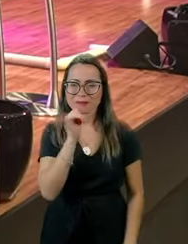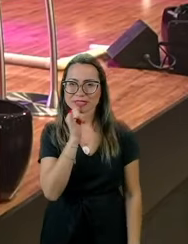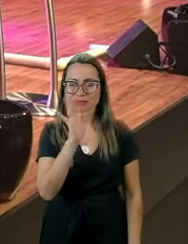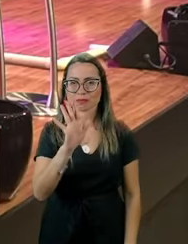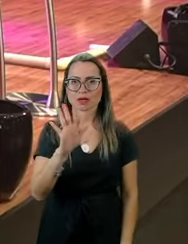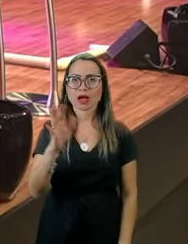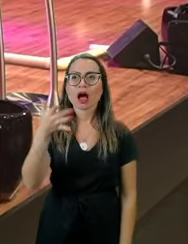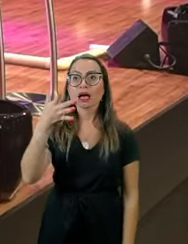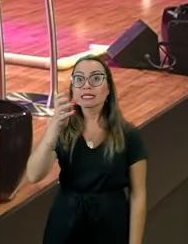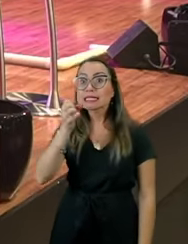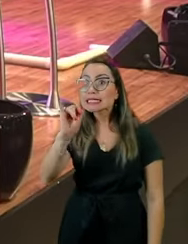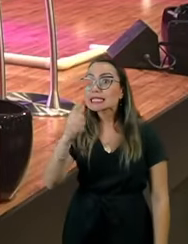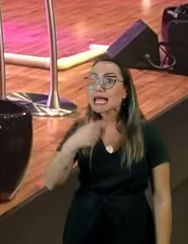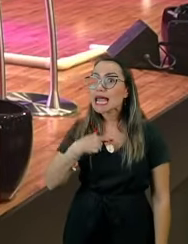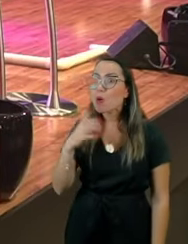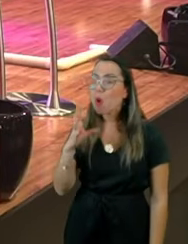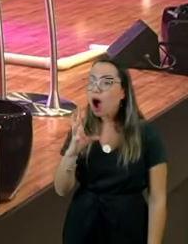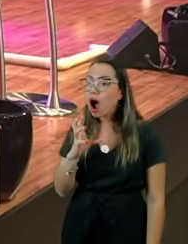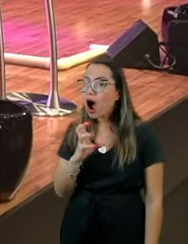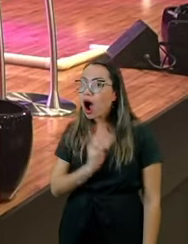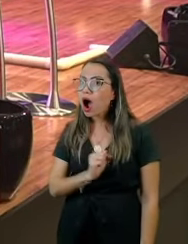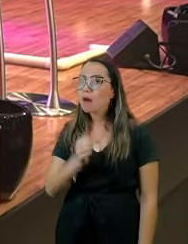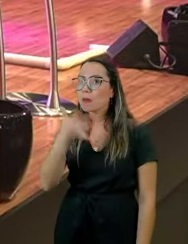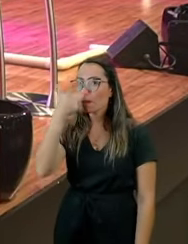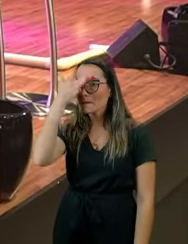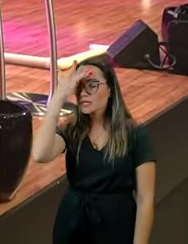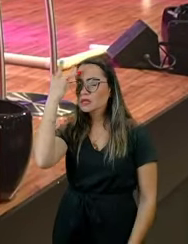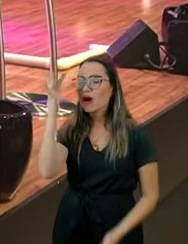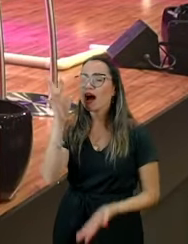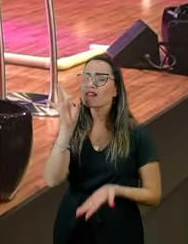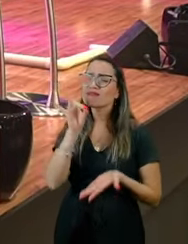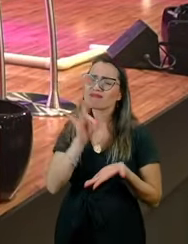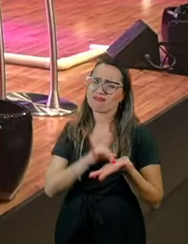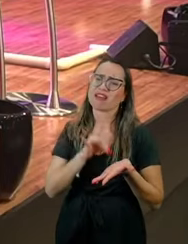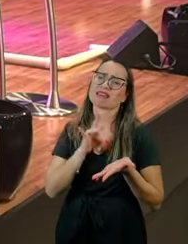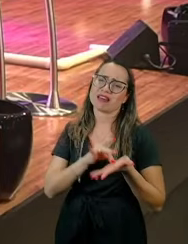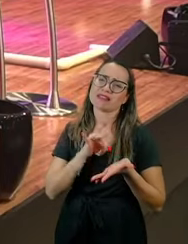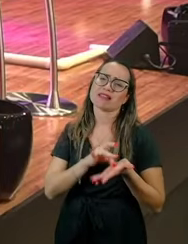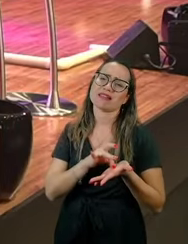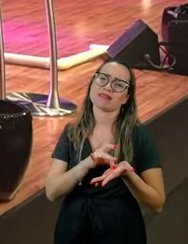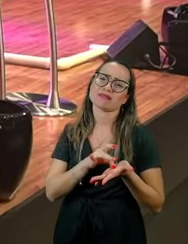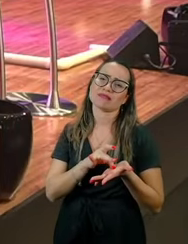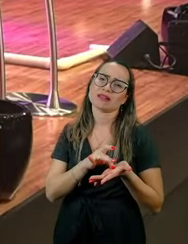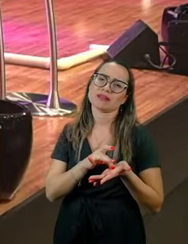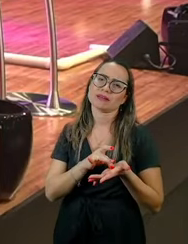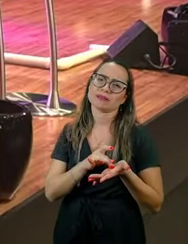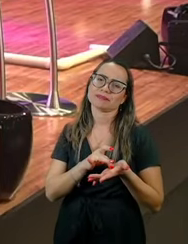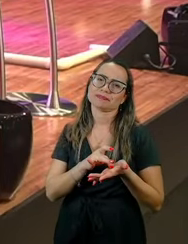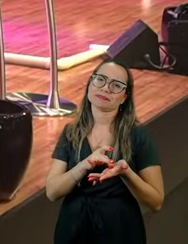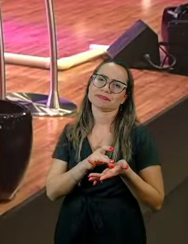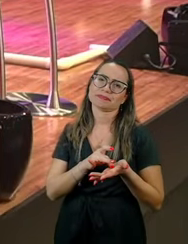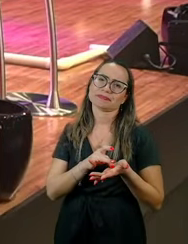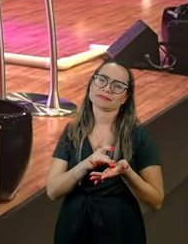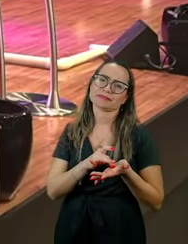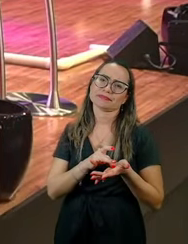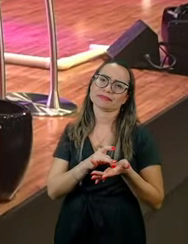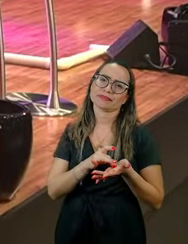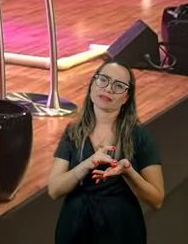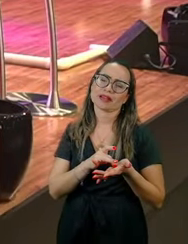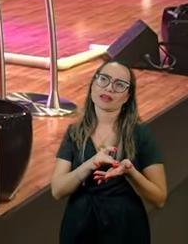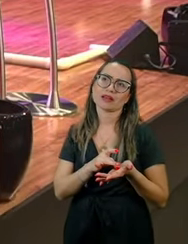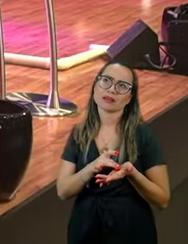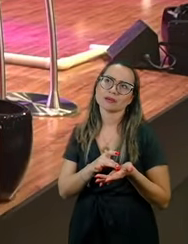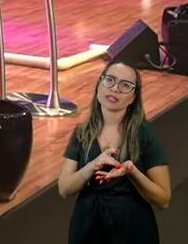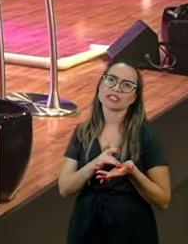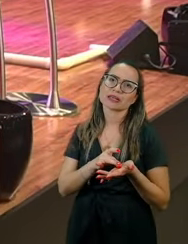ser perfeita, mas se ela for de verdade, está ótimo. Se ela disser assim para mim, ai, menti, eu vou amar ela e vou confiar nela, ainda que ela